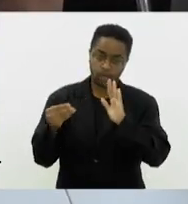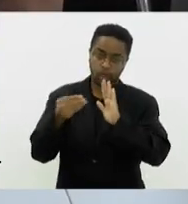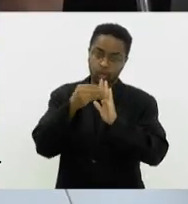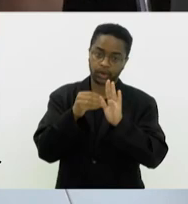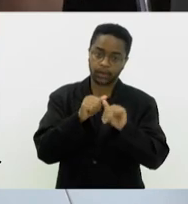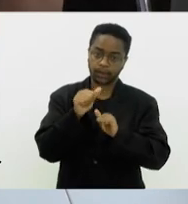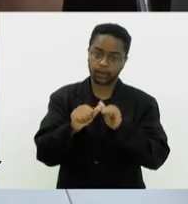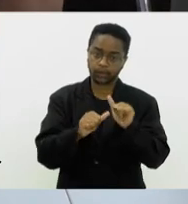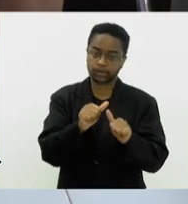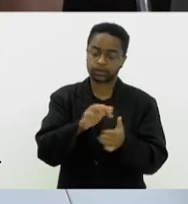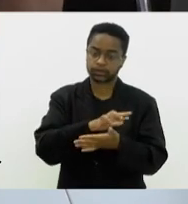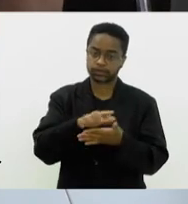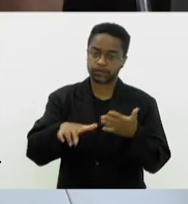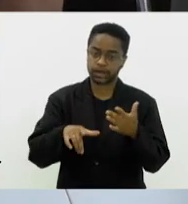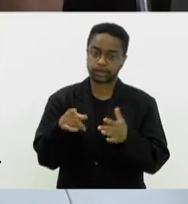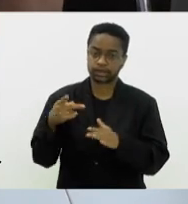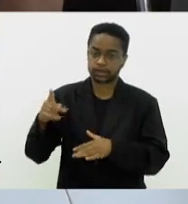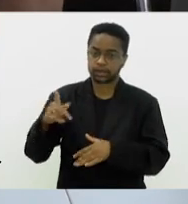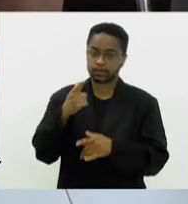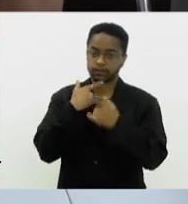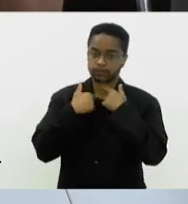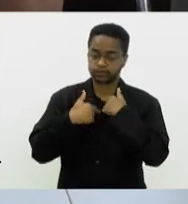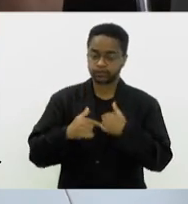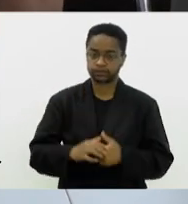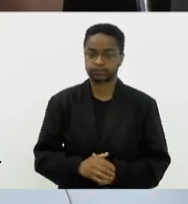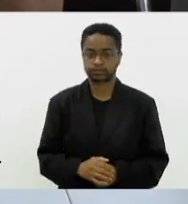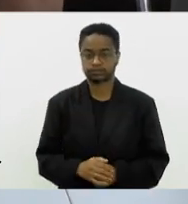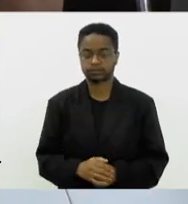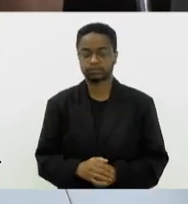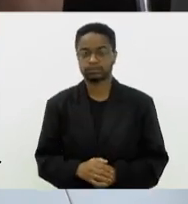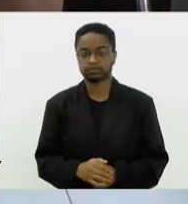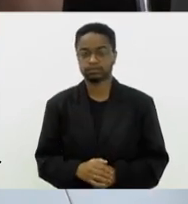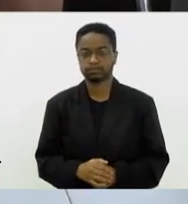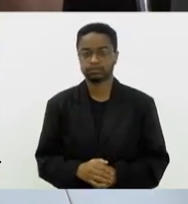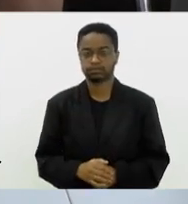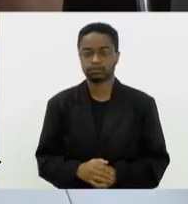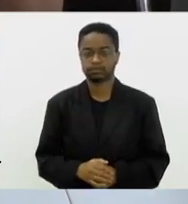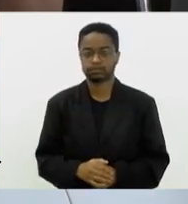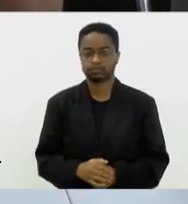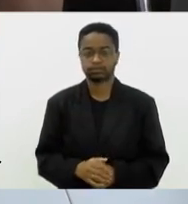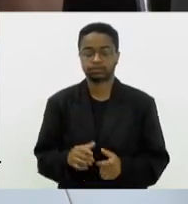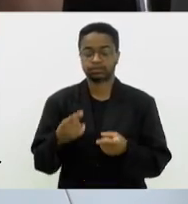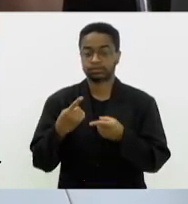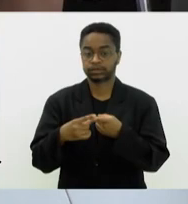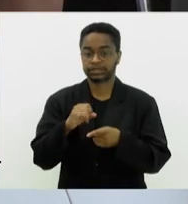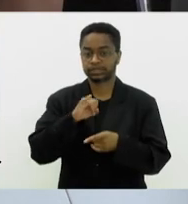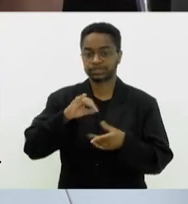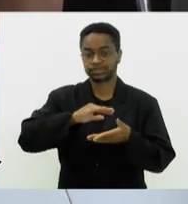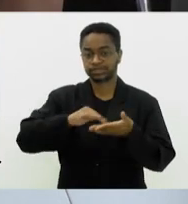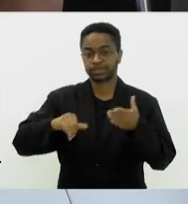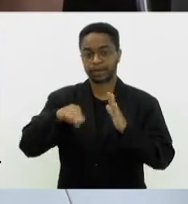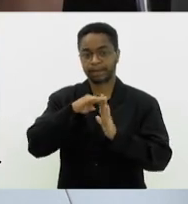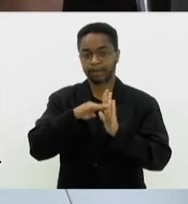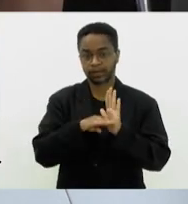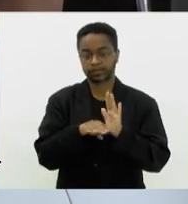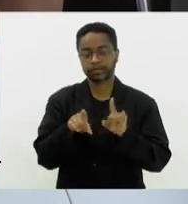que ela deseja no projeto. Porque, ao retirar de pauta e dar